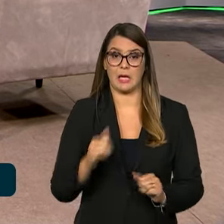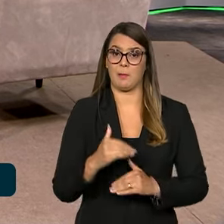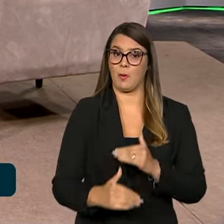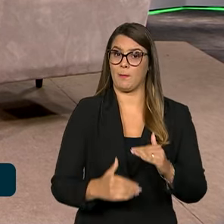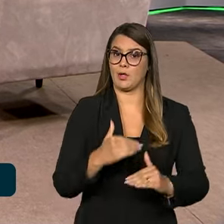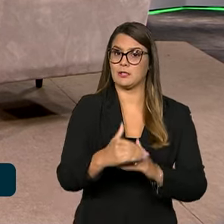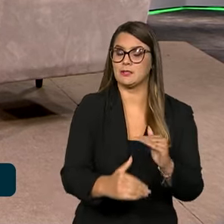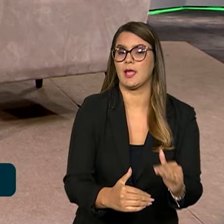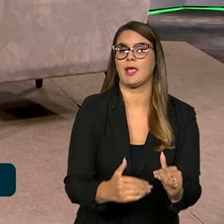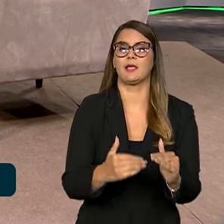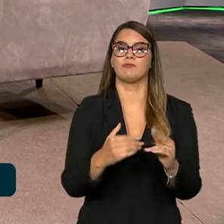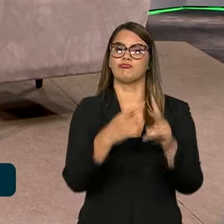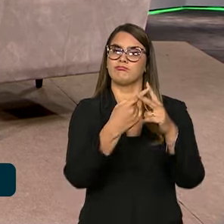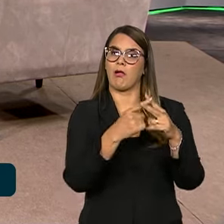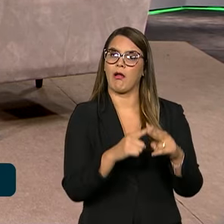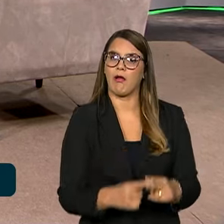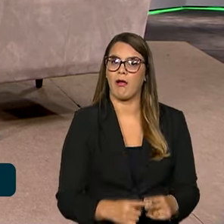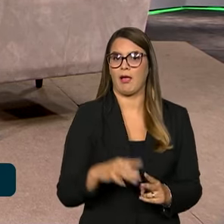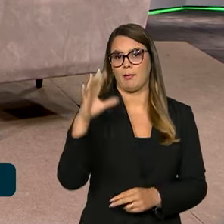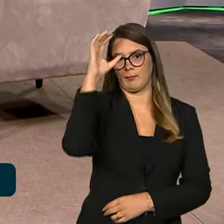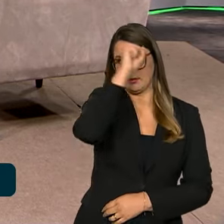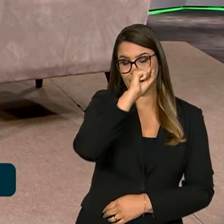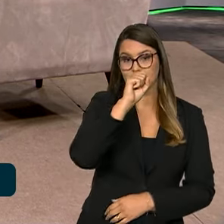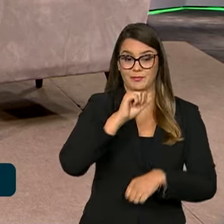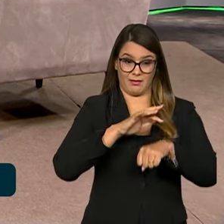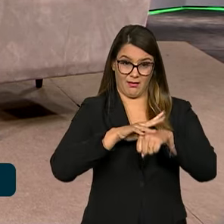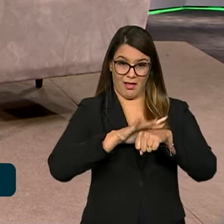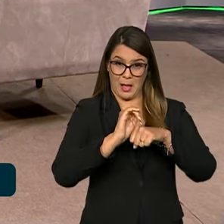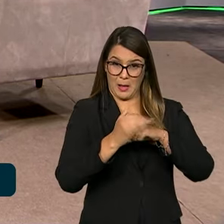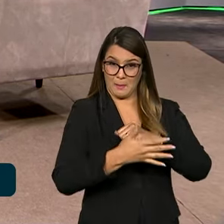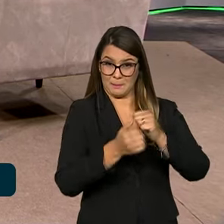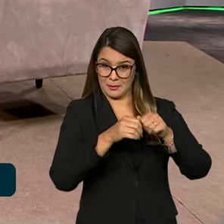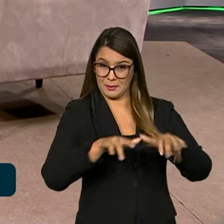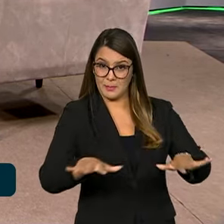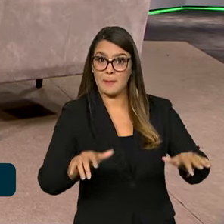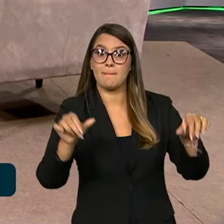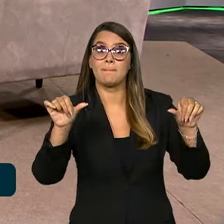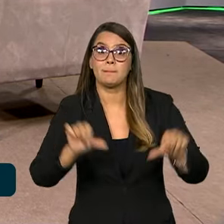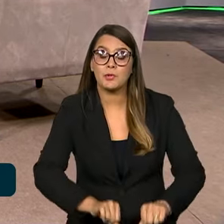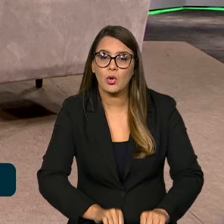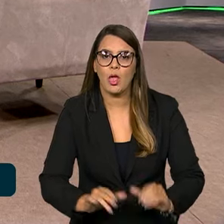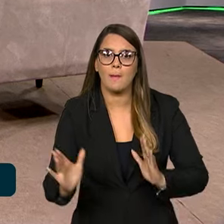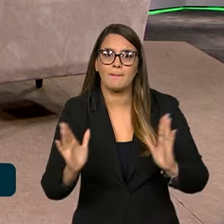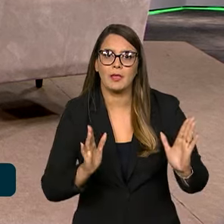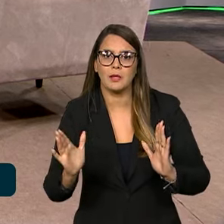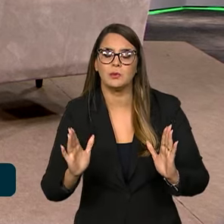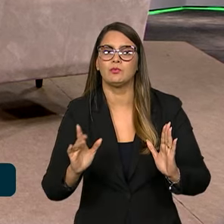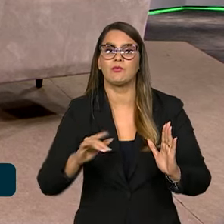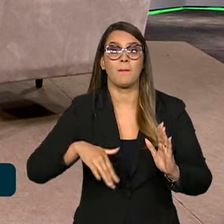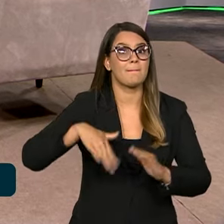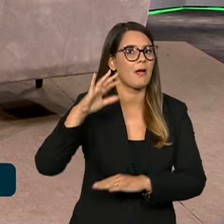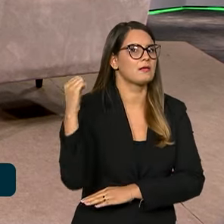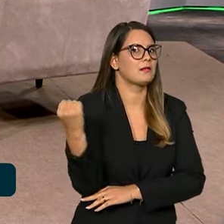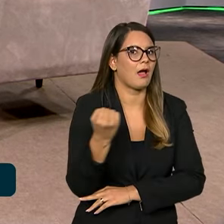de de recomposição de aprendizagem a pandemia aprofundou isso né tornou assim mais grave